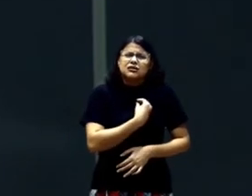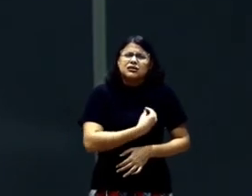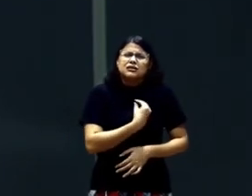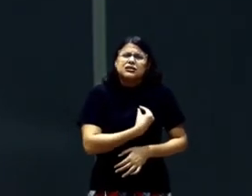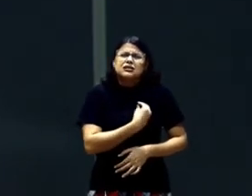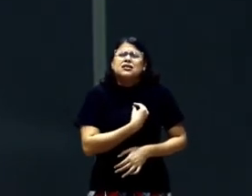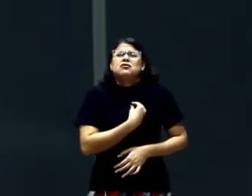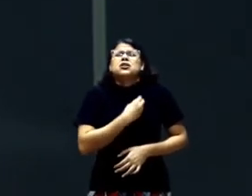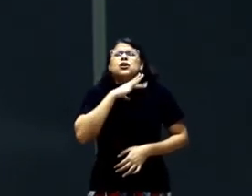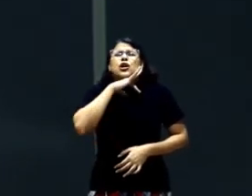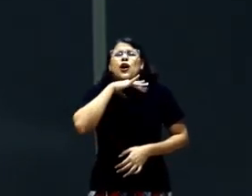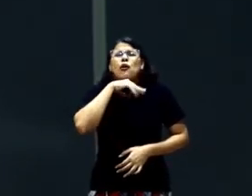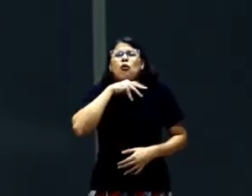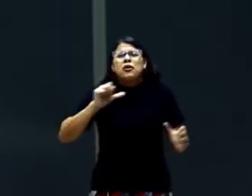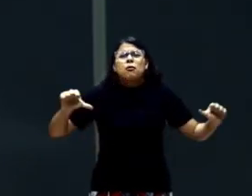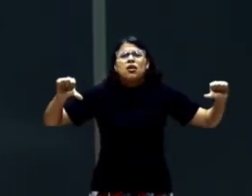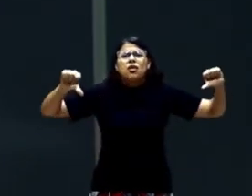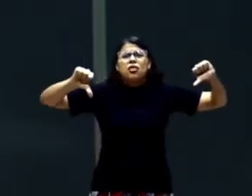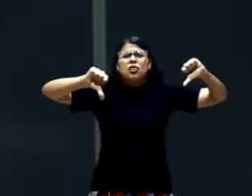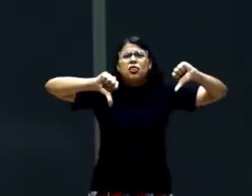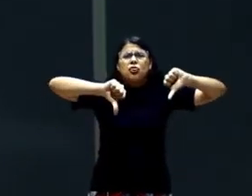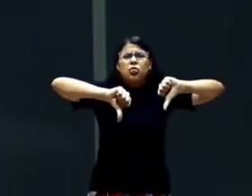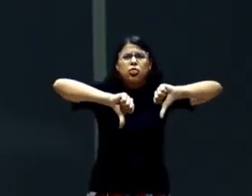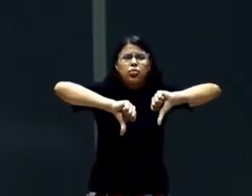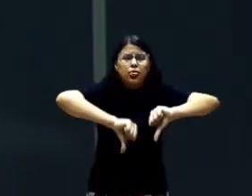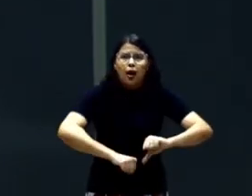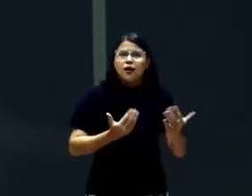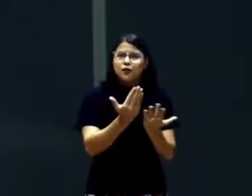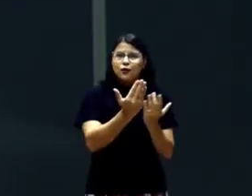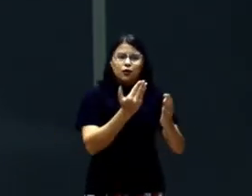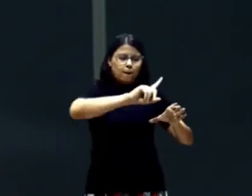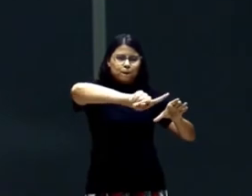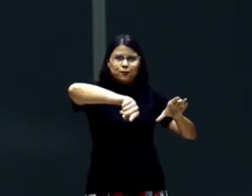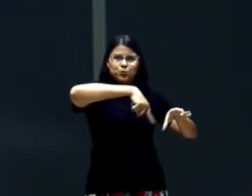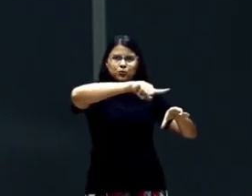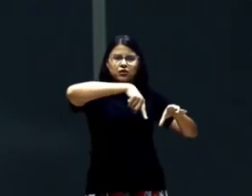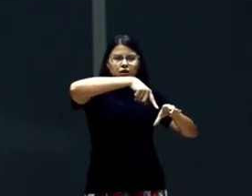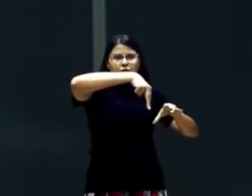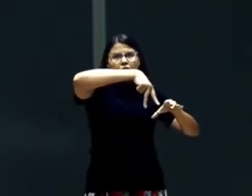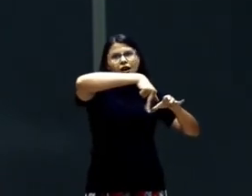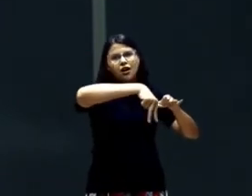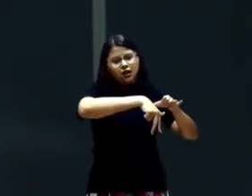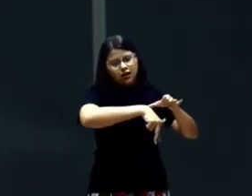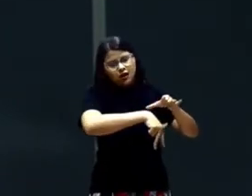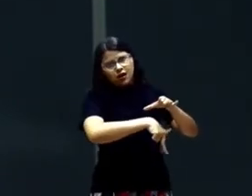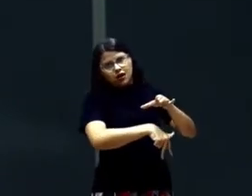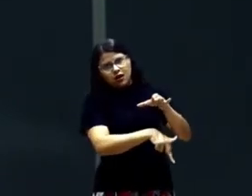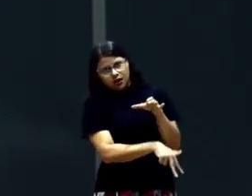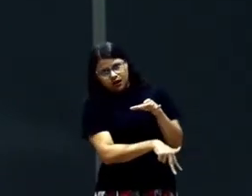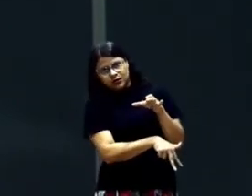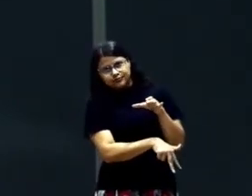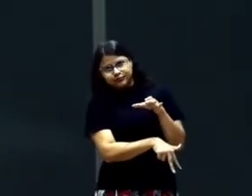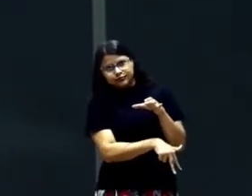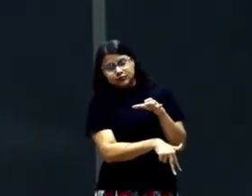nos ensina coisas que o alto da montanha não vai nos ensinar. Mas para chegar no alto